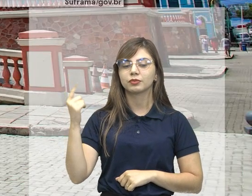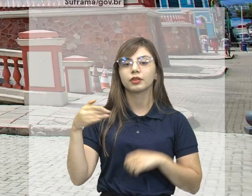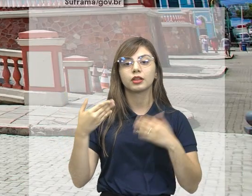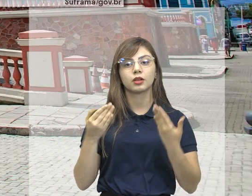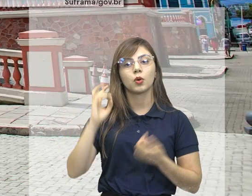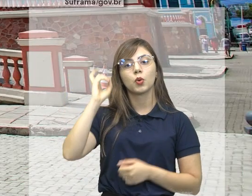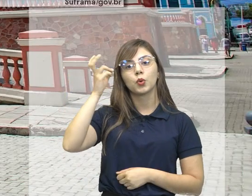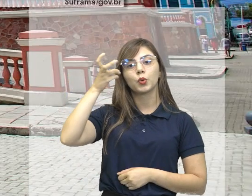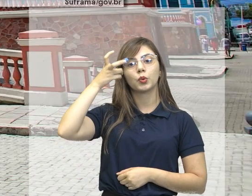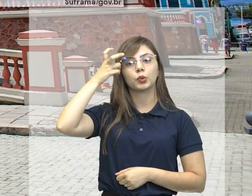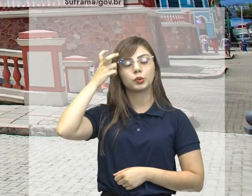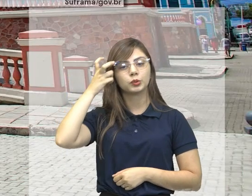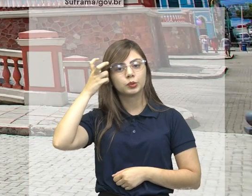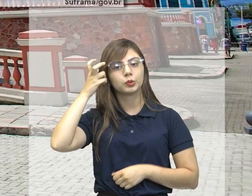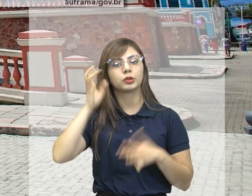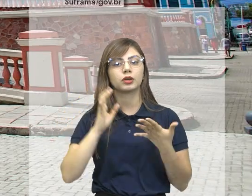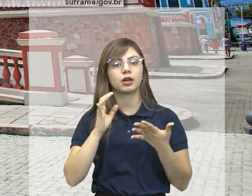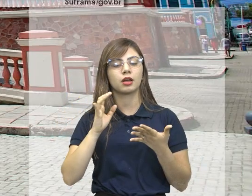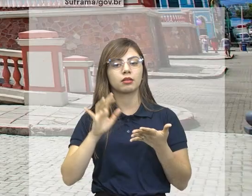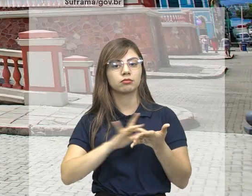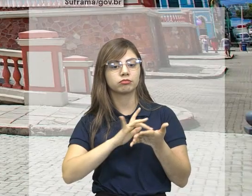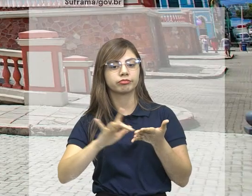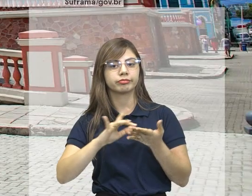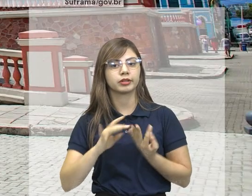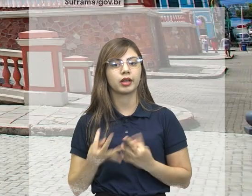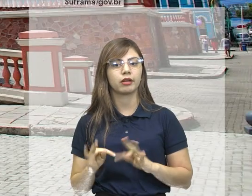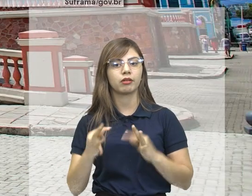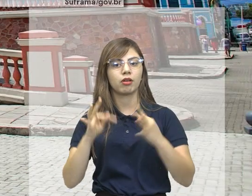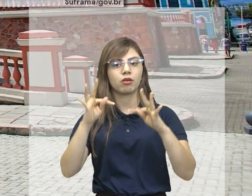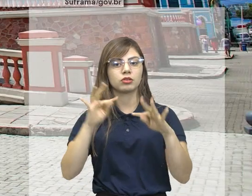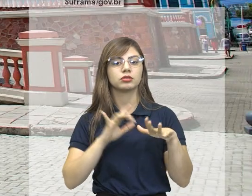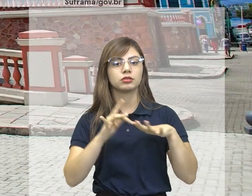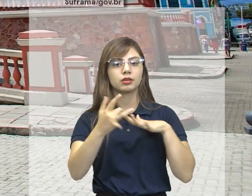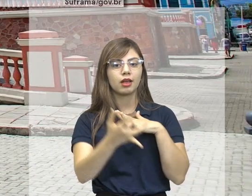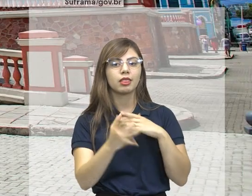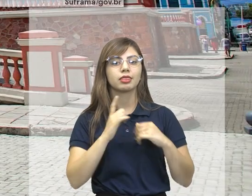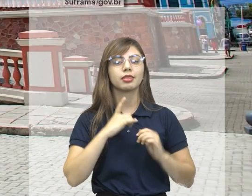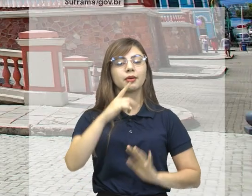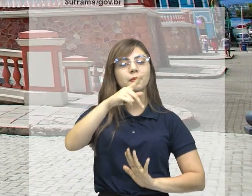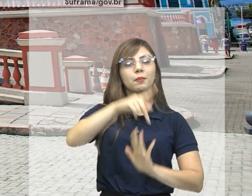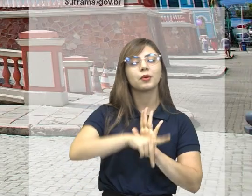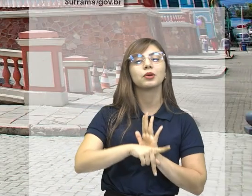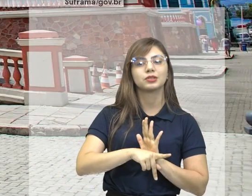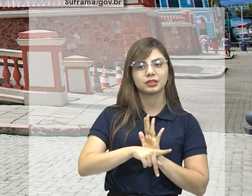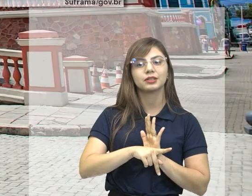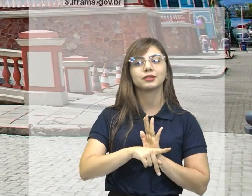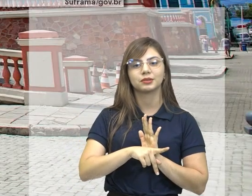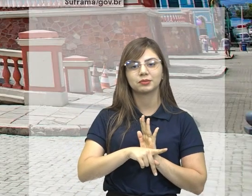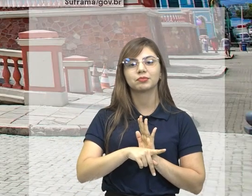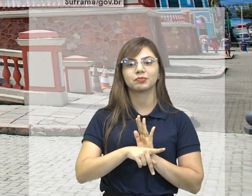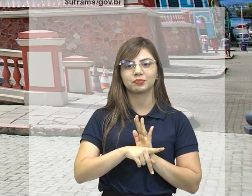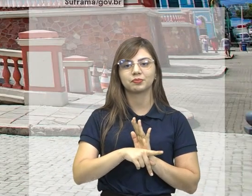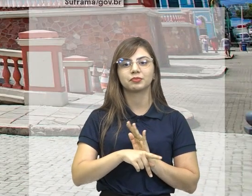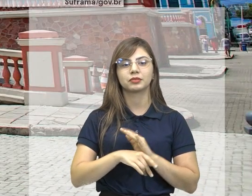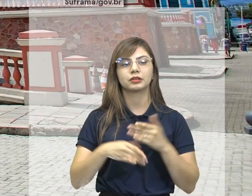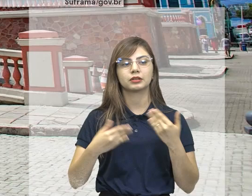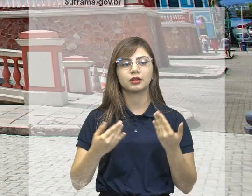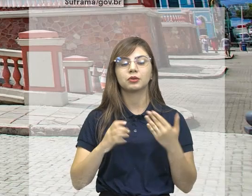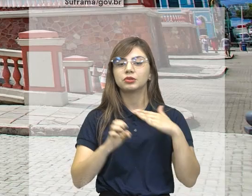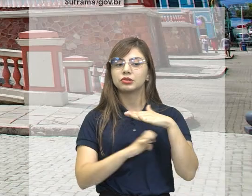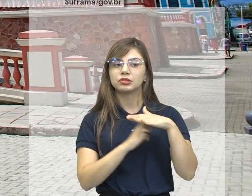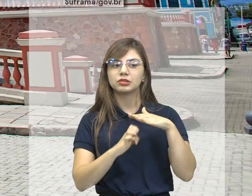cultura digital e redes sociais, nós temos, não é, os projetos de startups e tecnologia